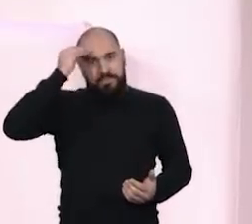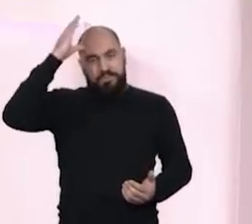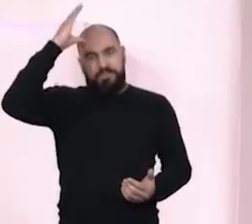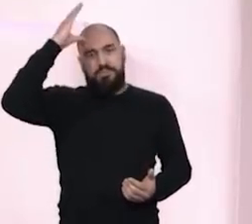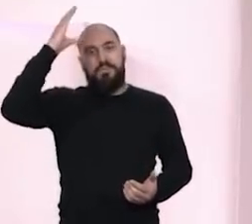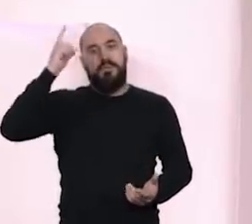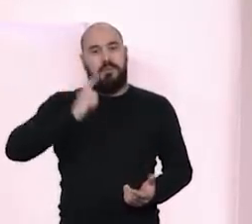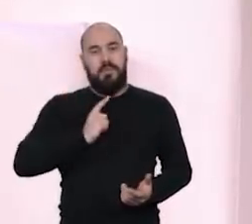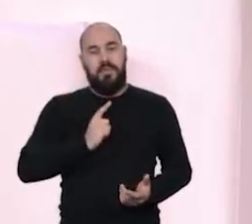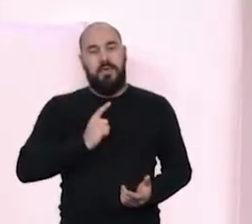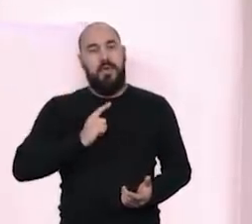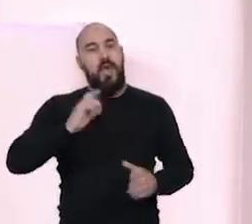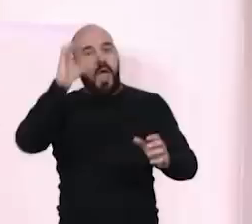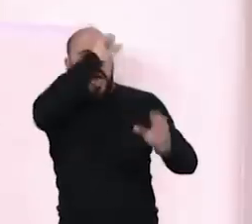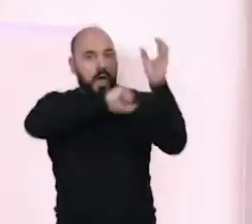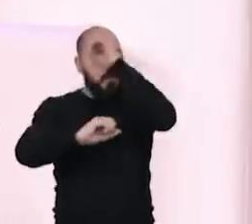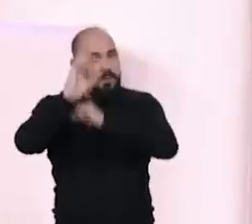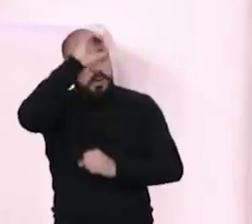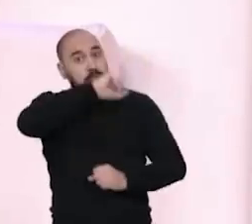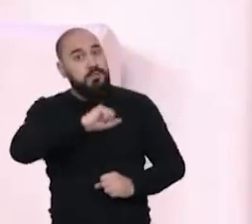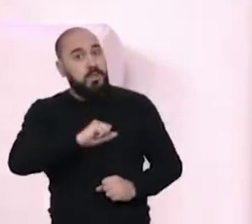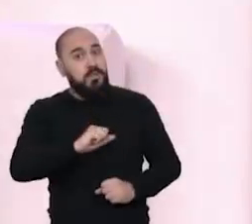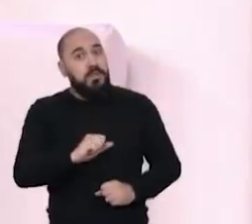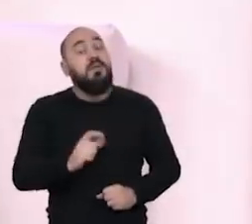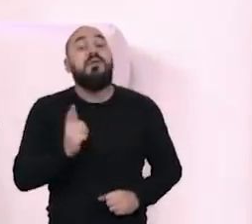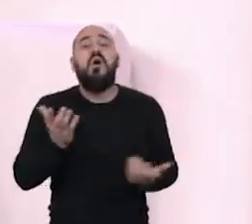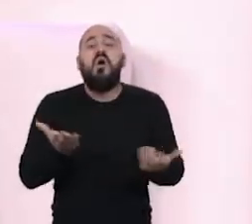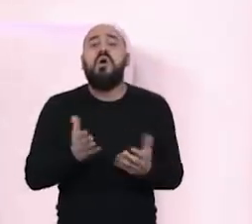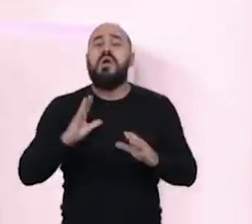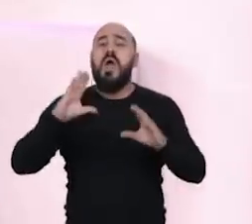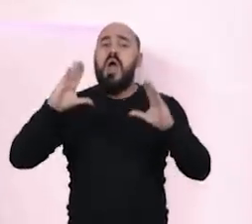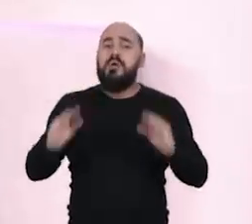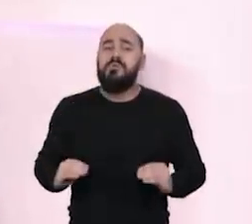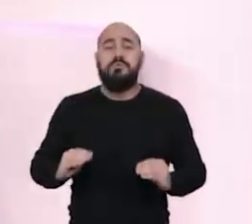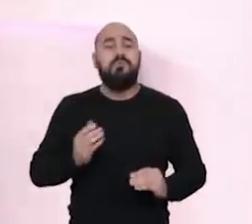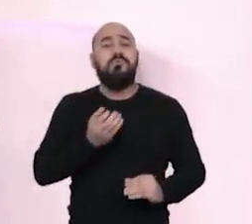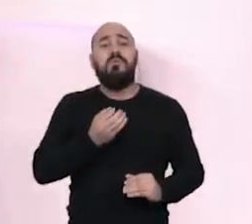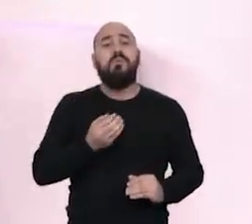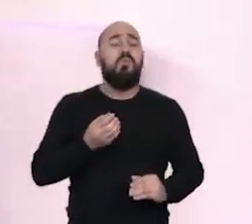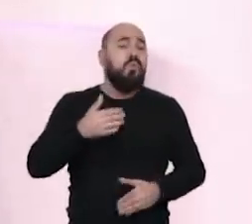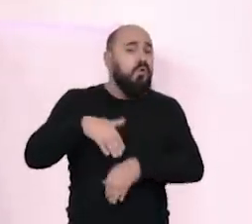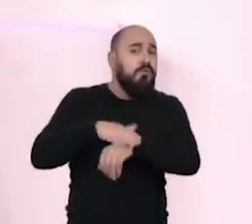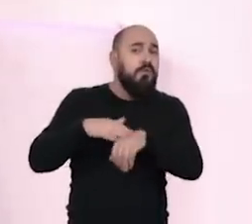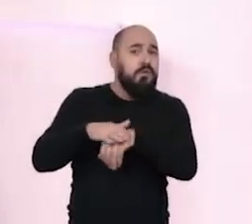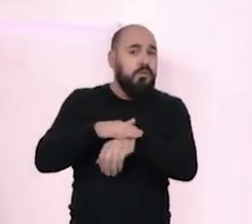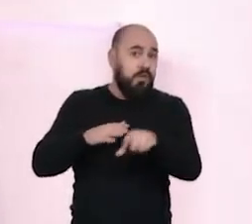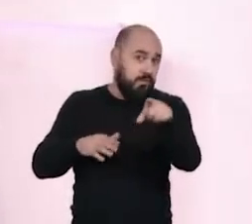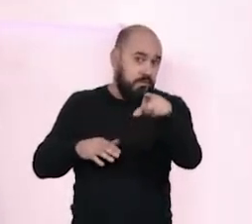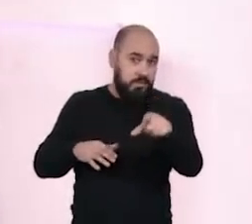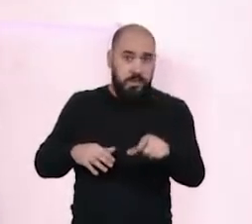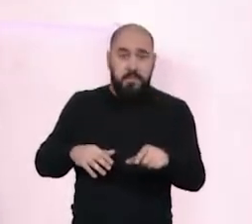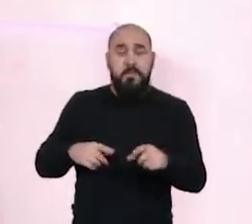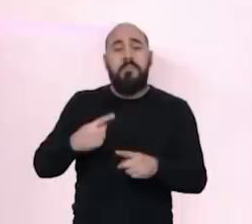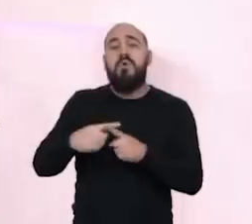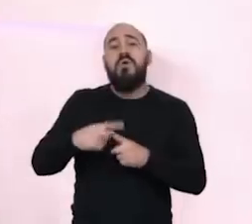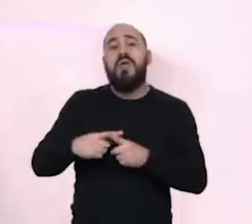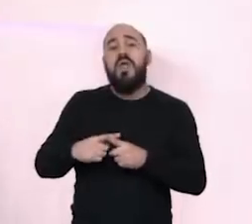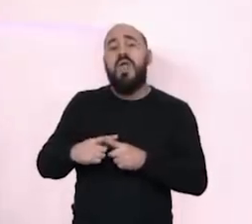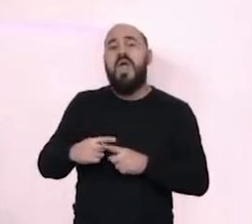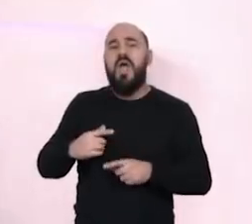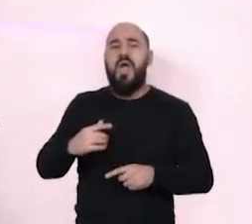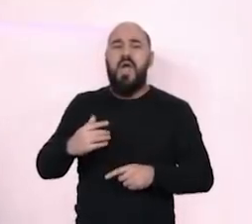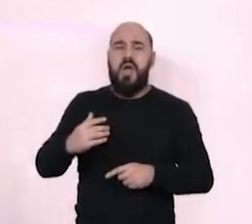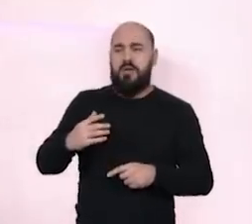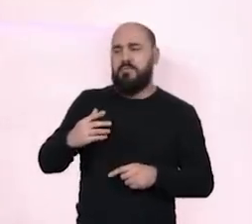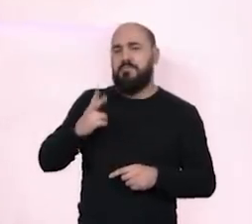nós conhecemos, e olha, nessa noite, nós vamos conversar um pouco de talvez porque o seu marido não consegue te mostrar afeto. Sabe aquela coisa